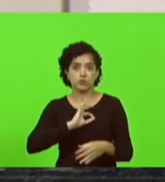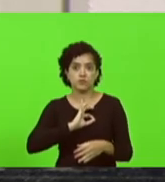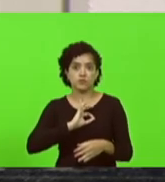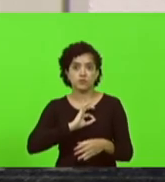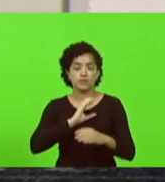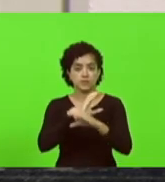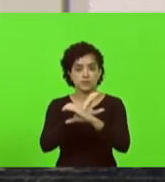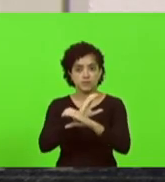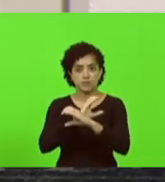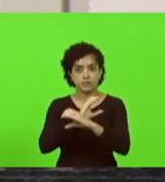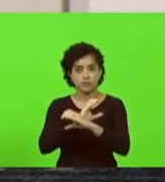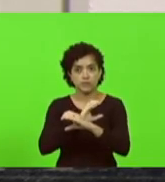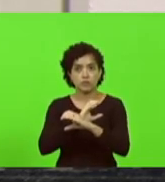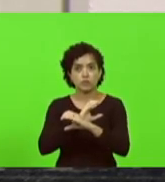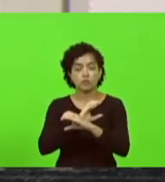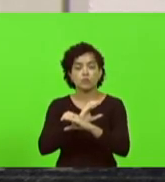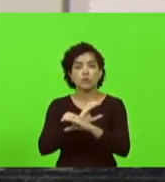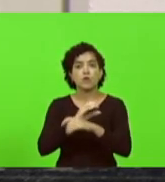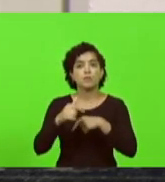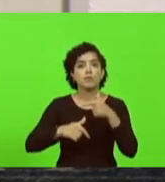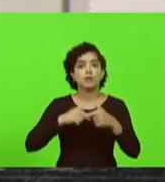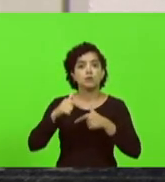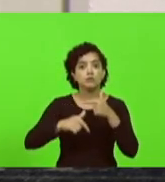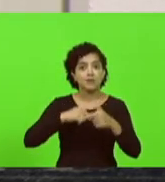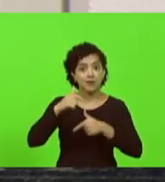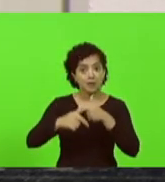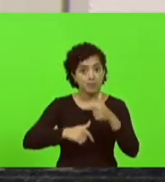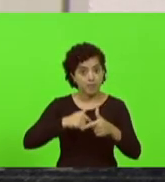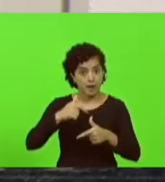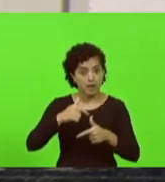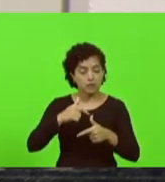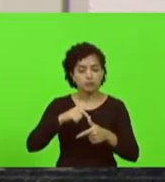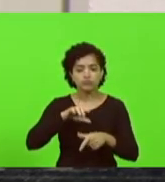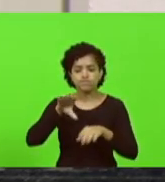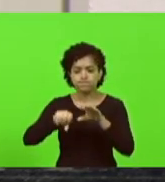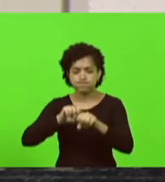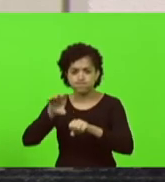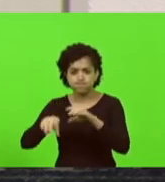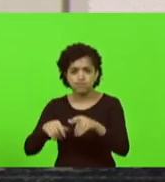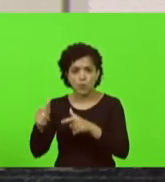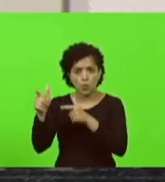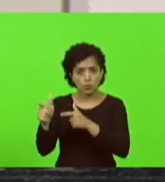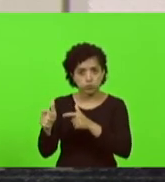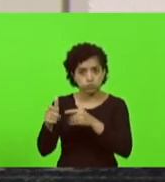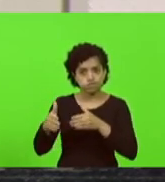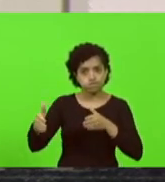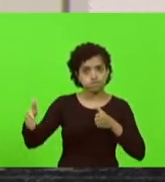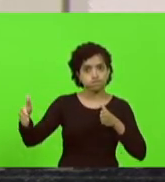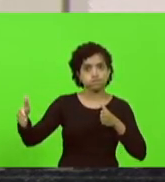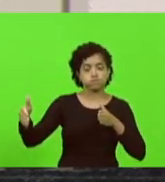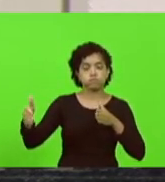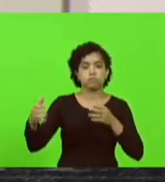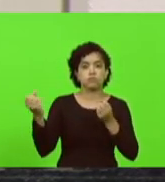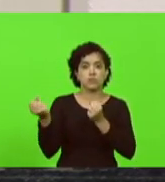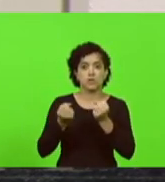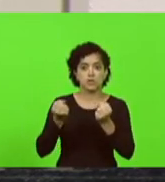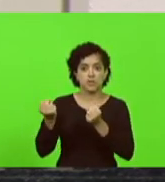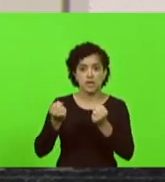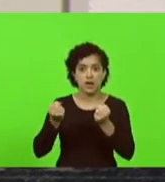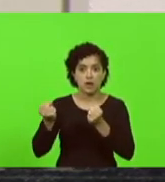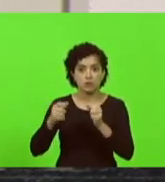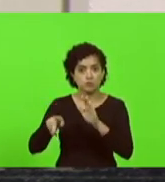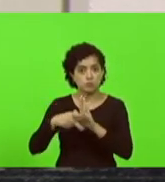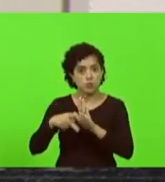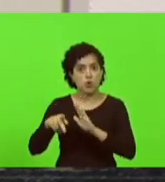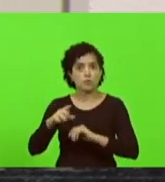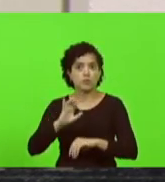pela ação no qual foram apreendidos fuzis, explosivos e veículos blindados que seriam